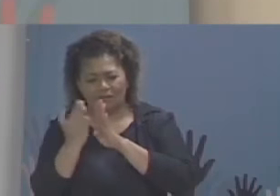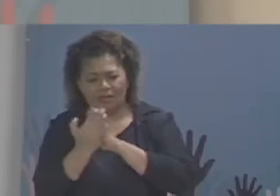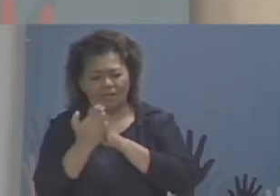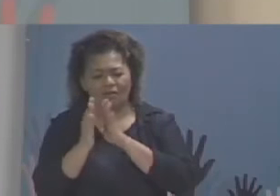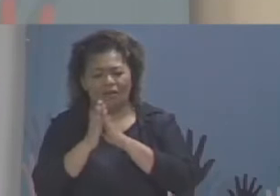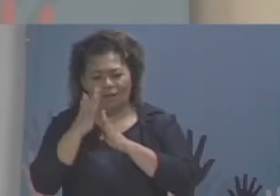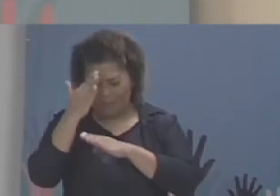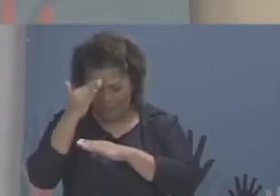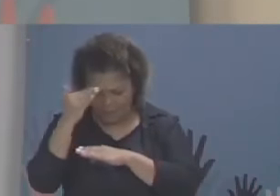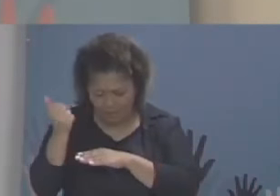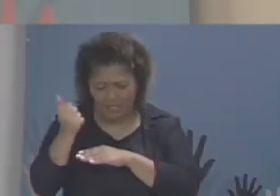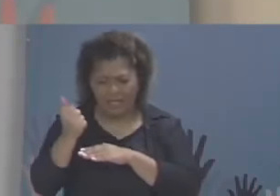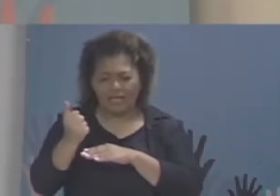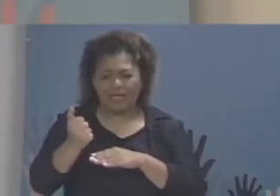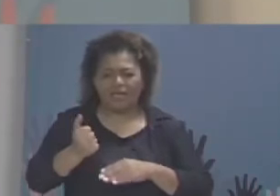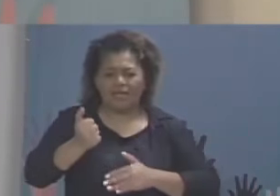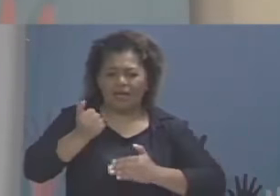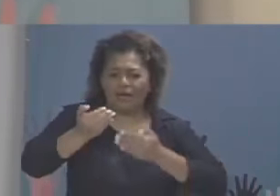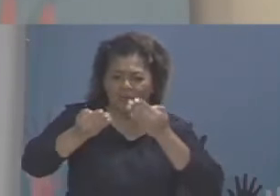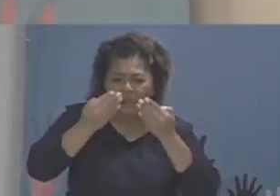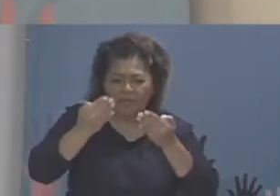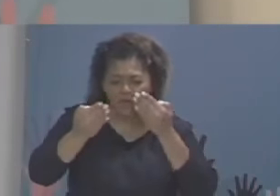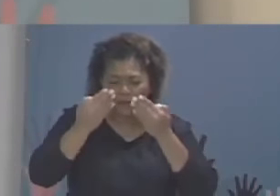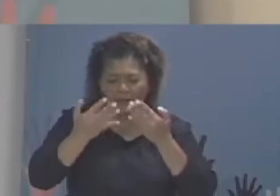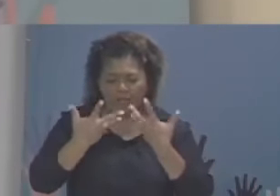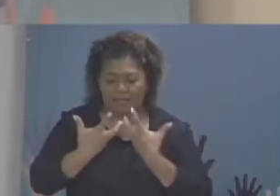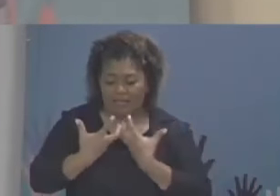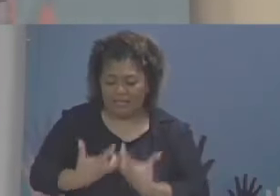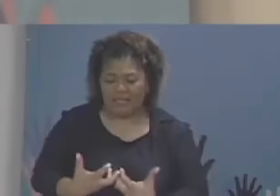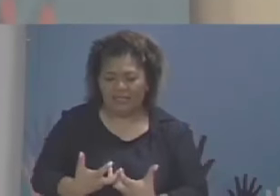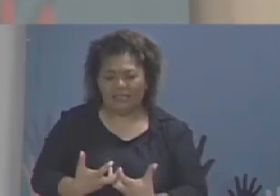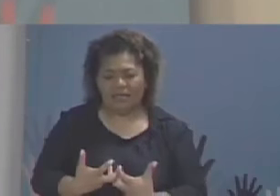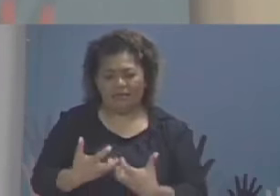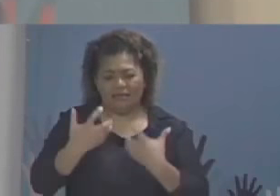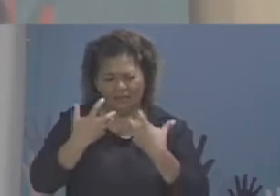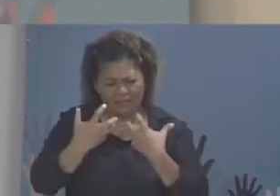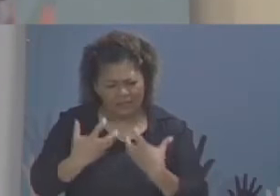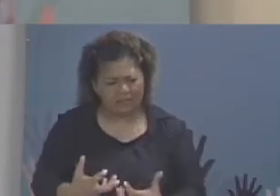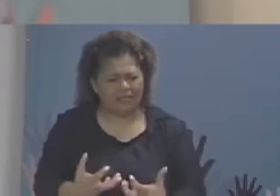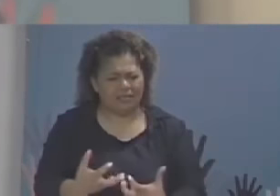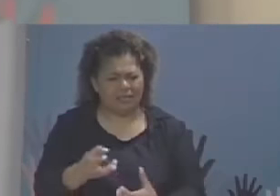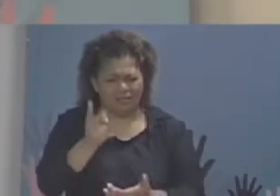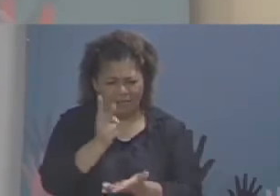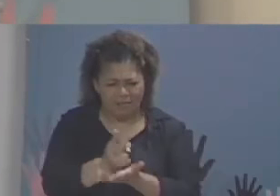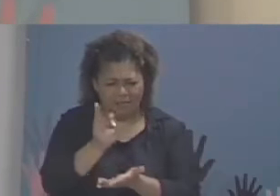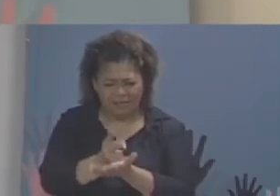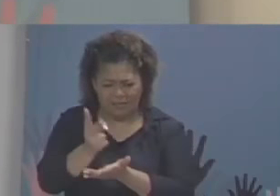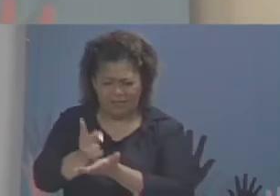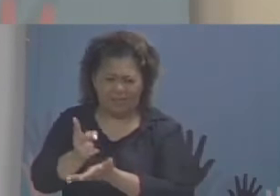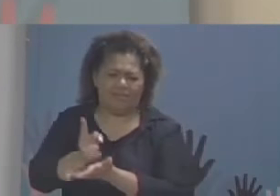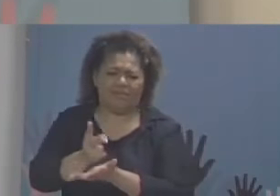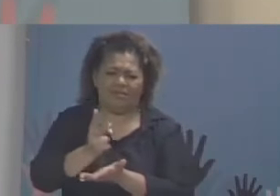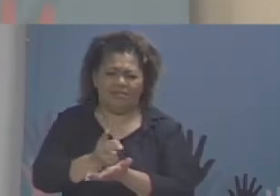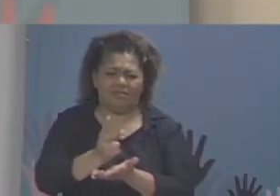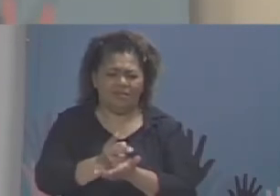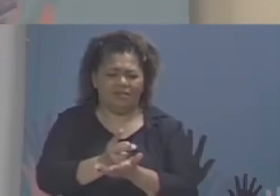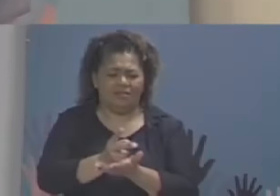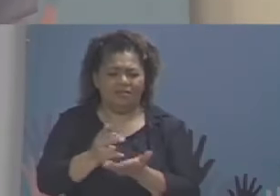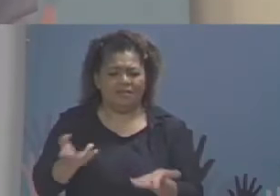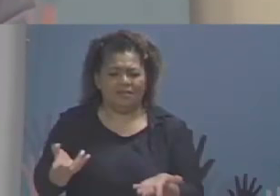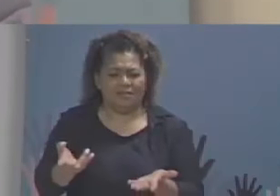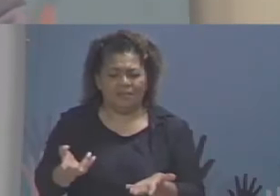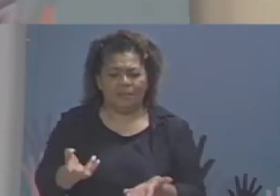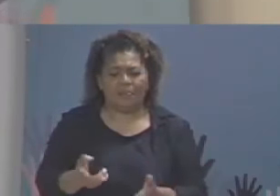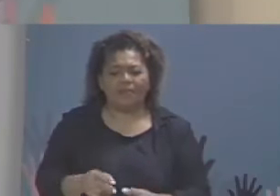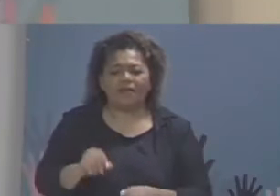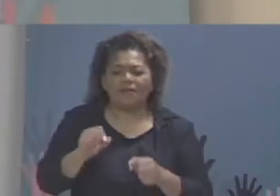sei que eu aceno ao psicólogo do dia a dia que está cansado dessas siglas, que está cansado desse modelo de gestão que não avançou nada, muito pelo